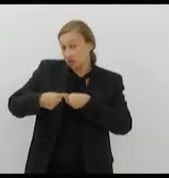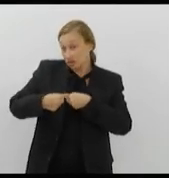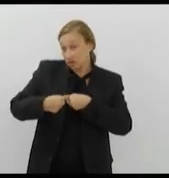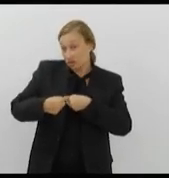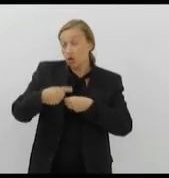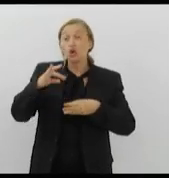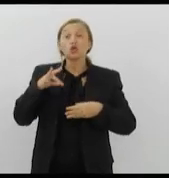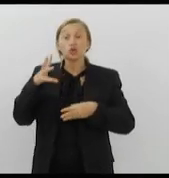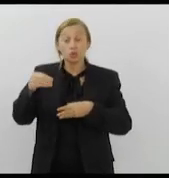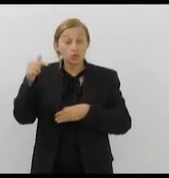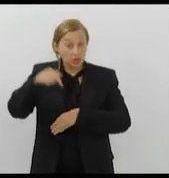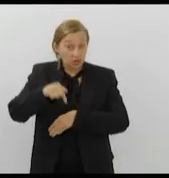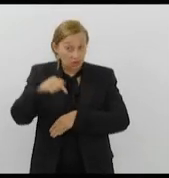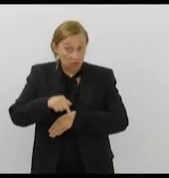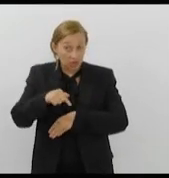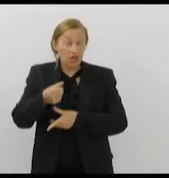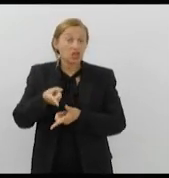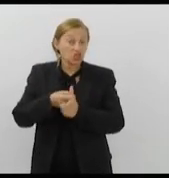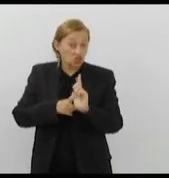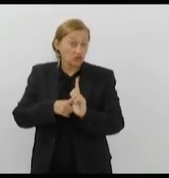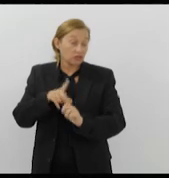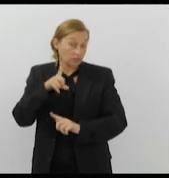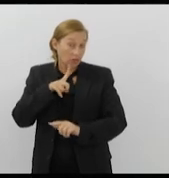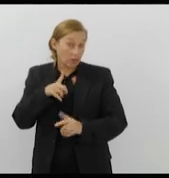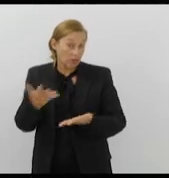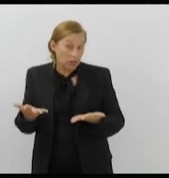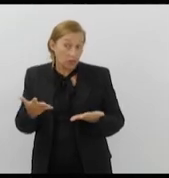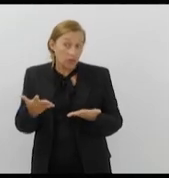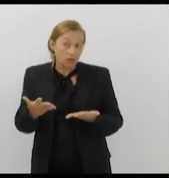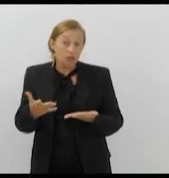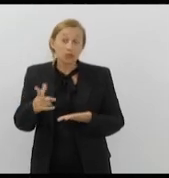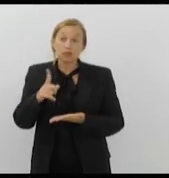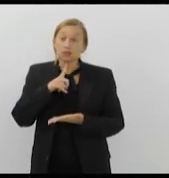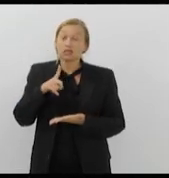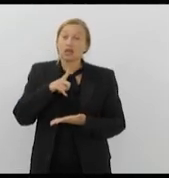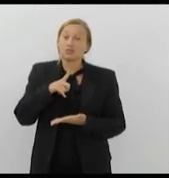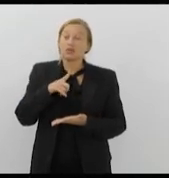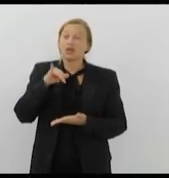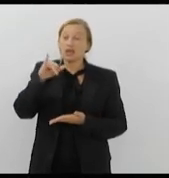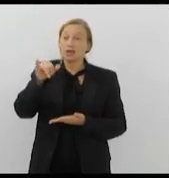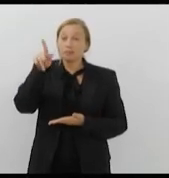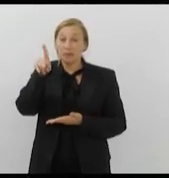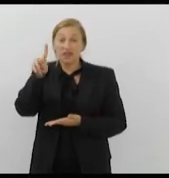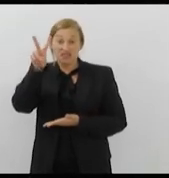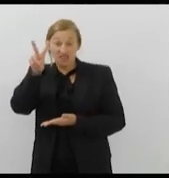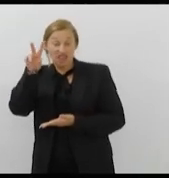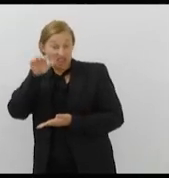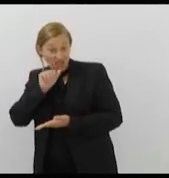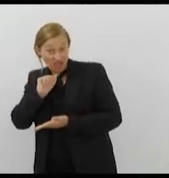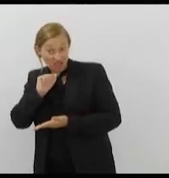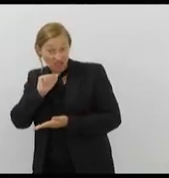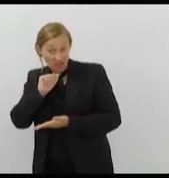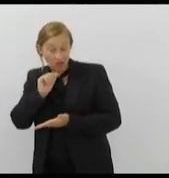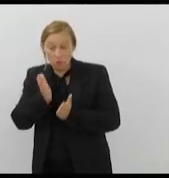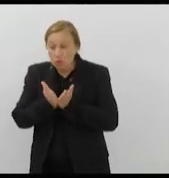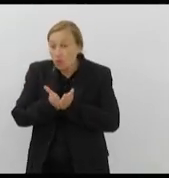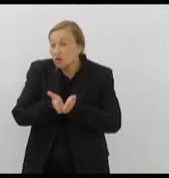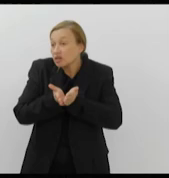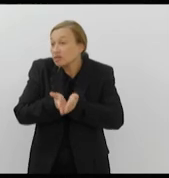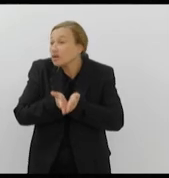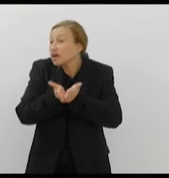todo mundo aqui tem dívida ativa. Nós temos o IPVA das